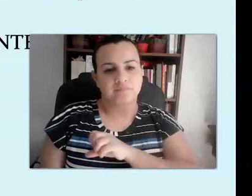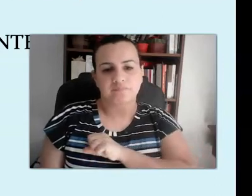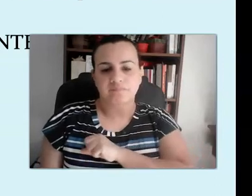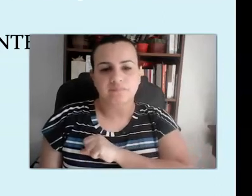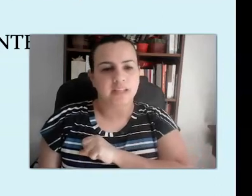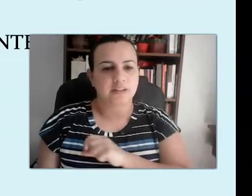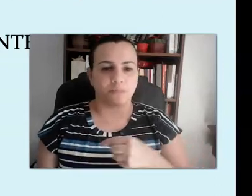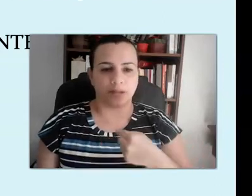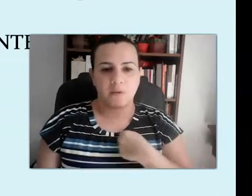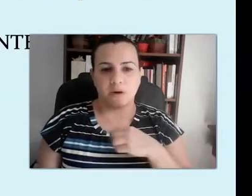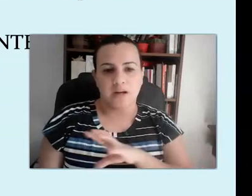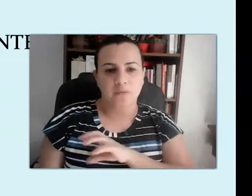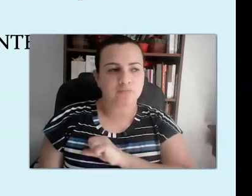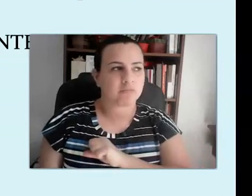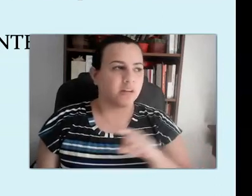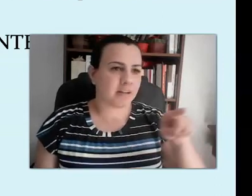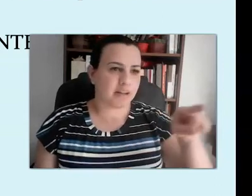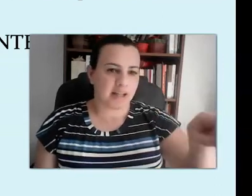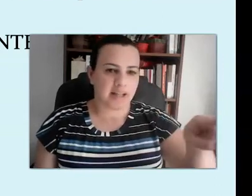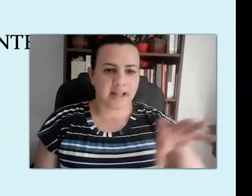Amar. É tipo, eu amo,